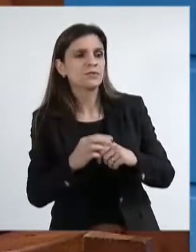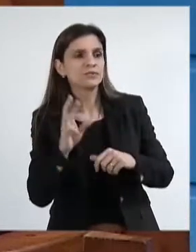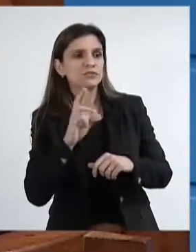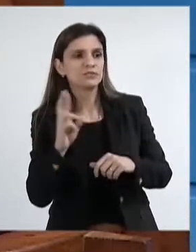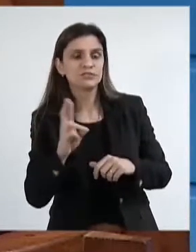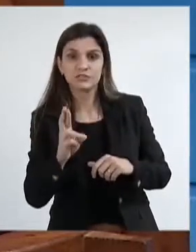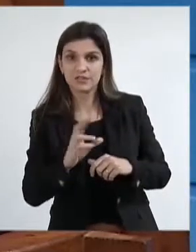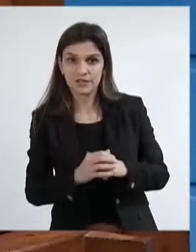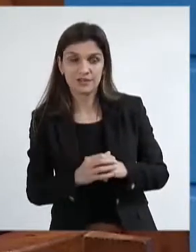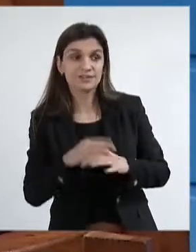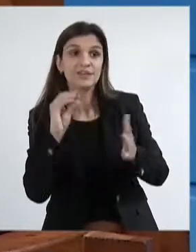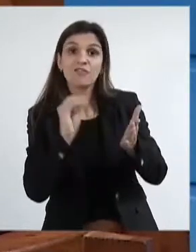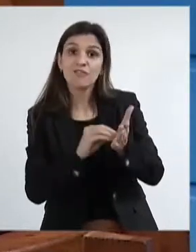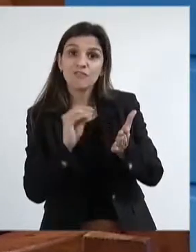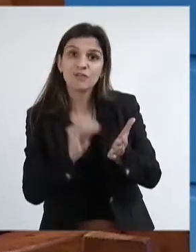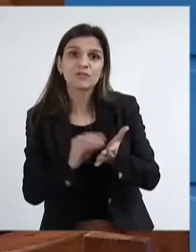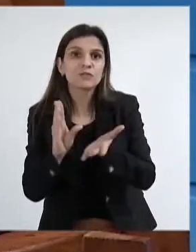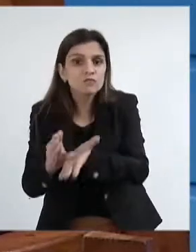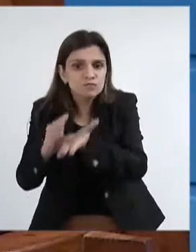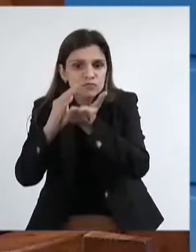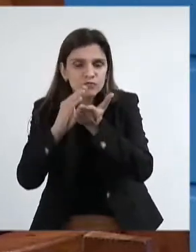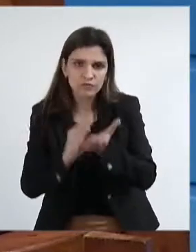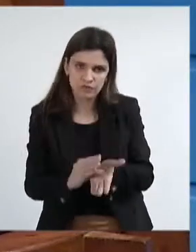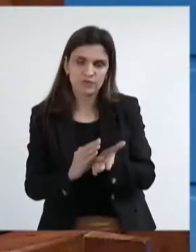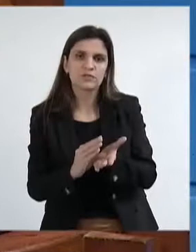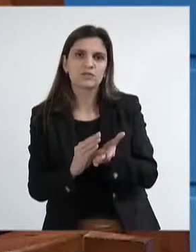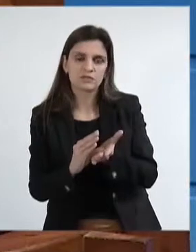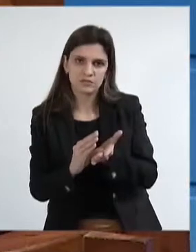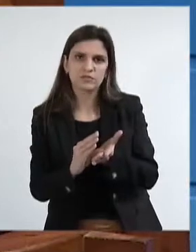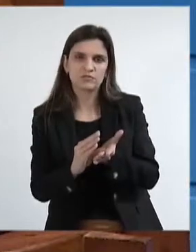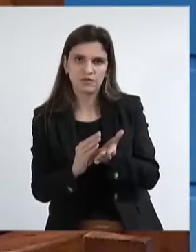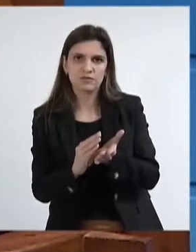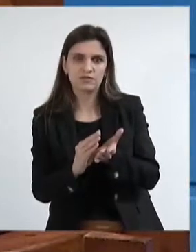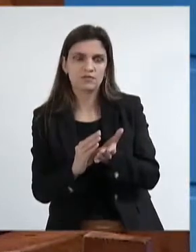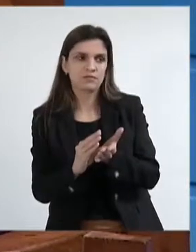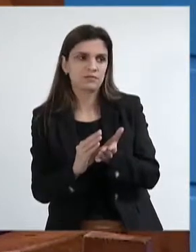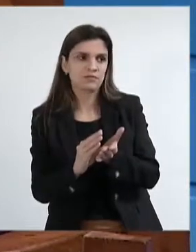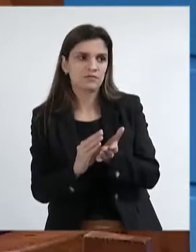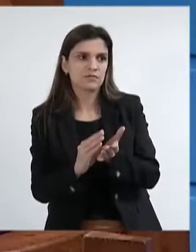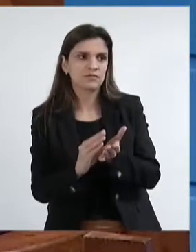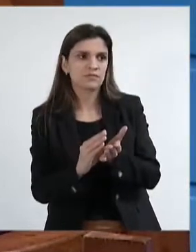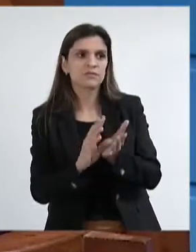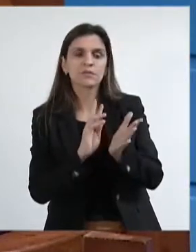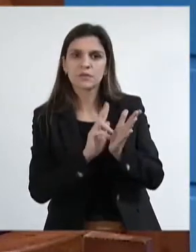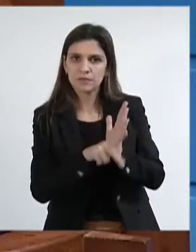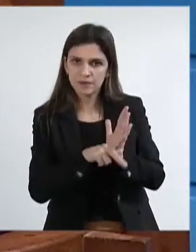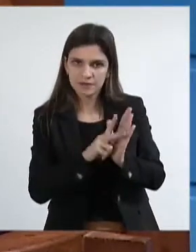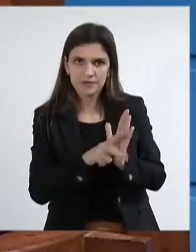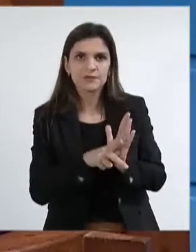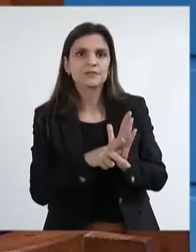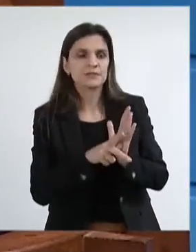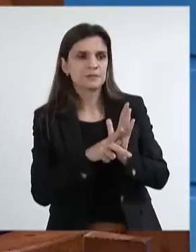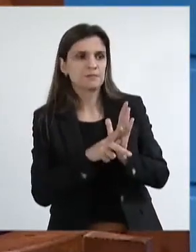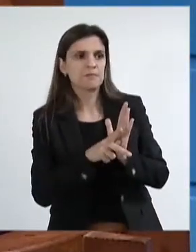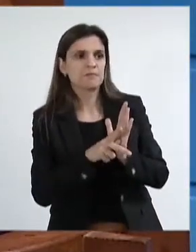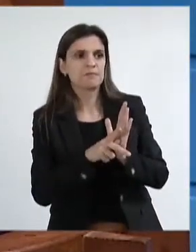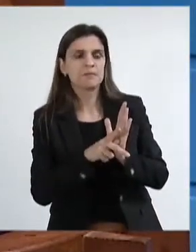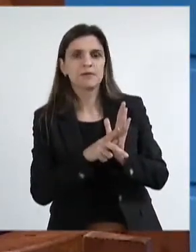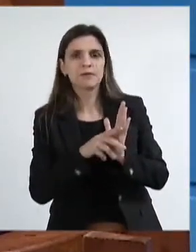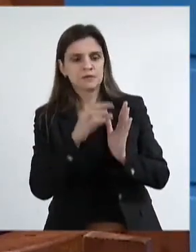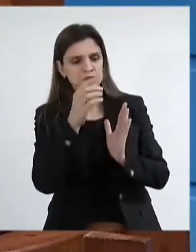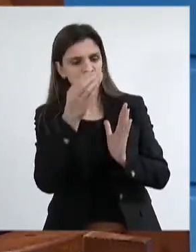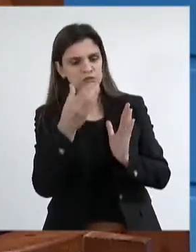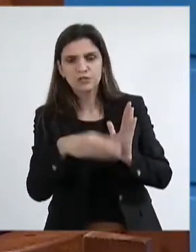sem condição de investimento, porque a maioria do recurso é destinado a pagamento de folha. Dourados,